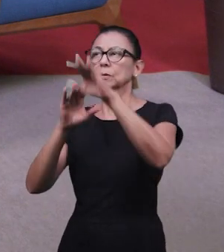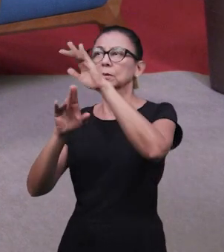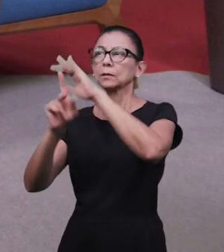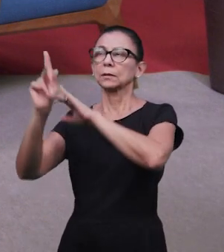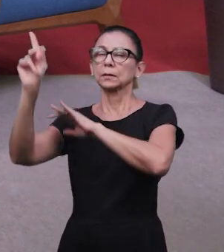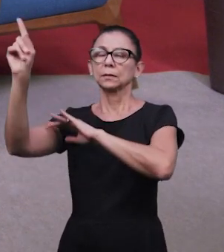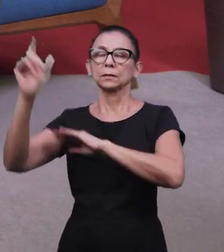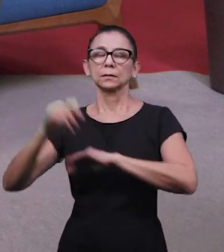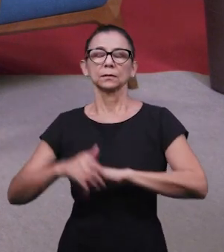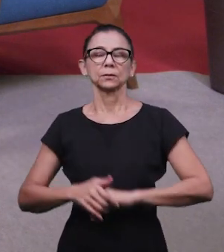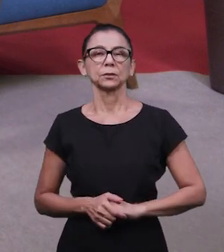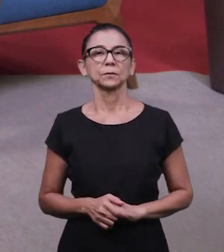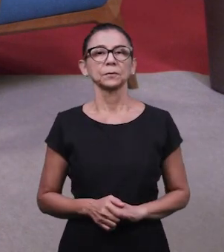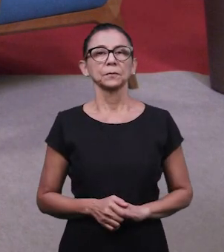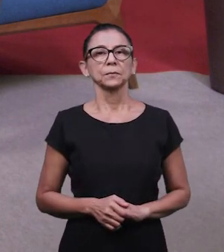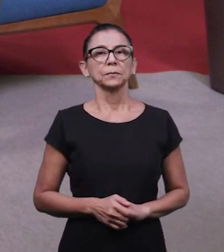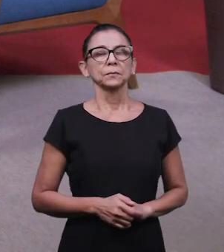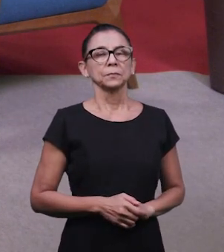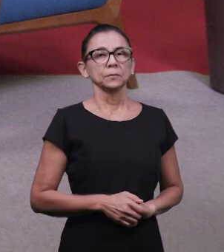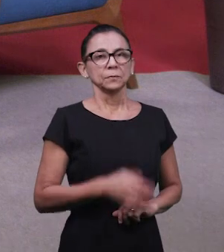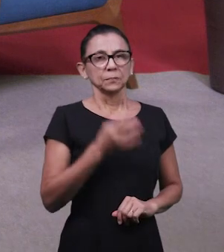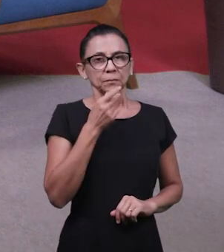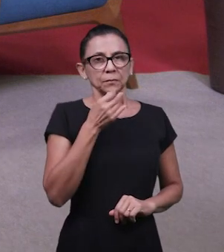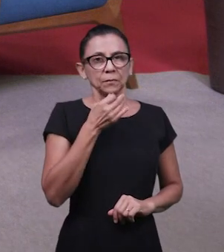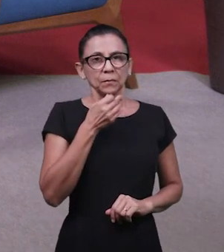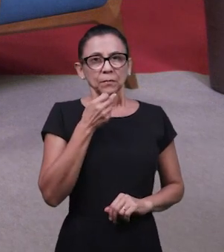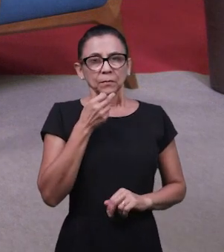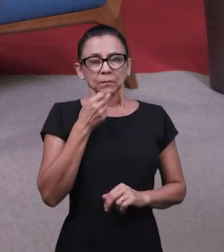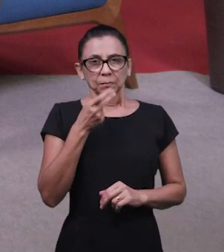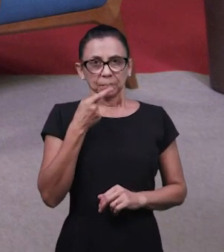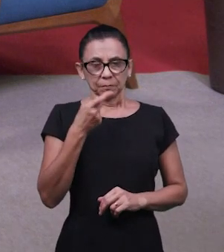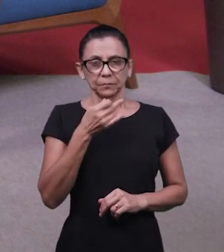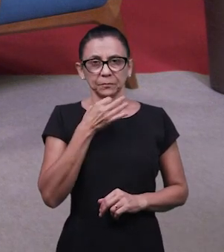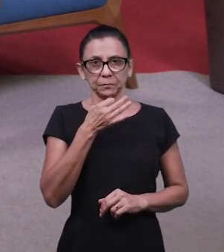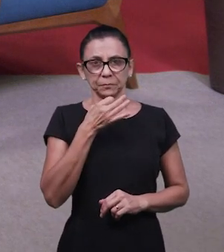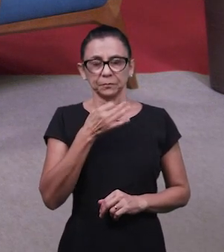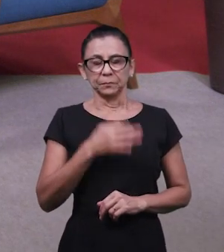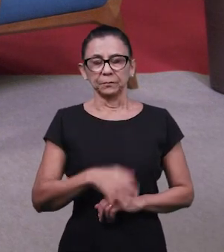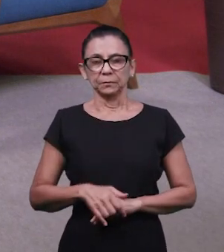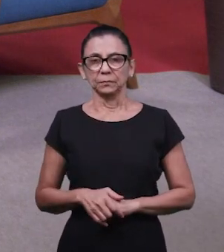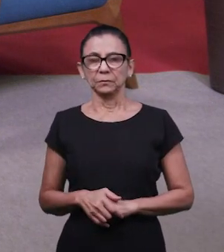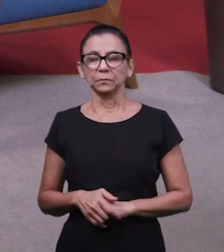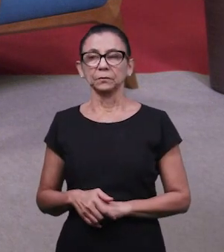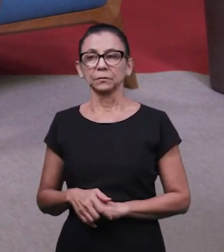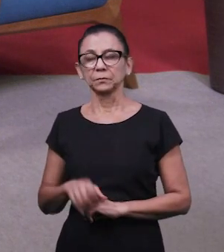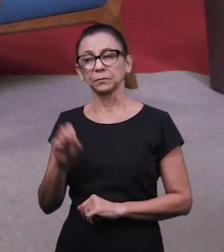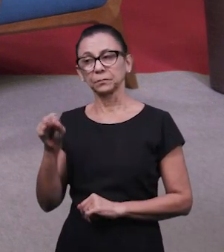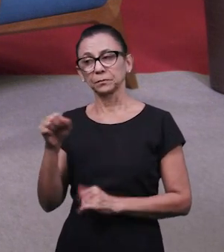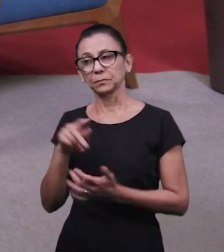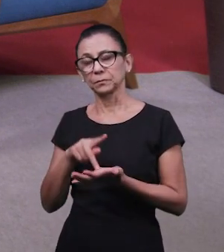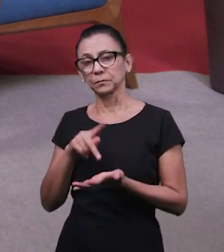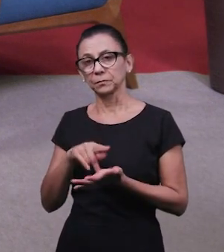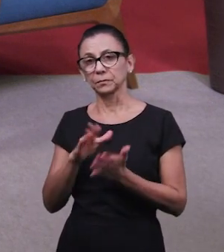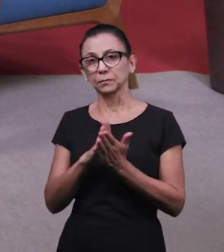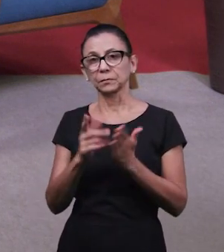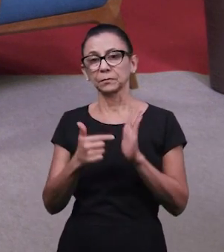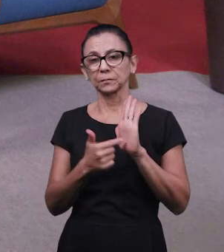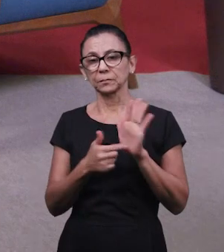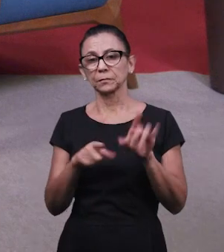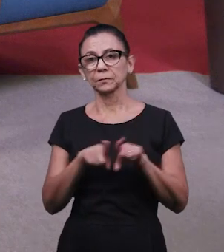fim. O tempo do fim, você falou do projeto que é eterno, é aquele projeto que se encerra aqui na Terra e continua na